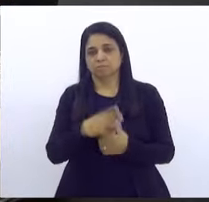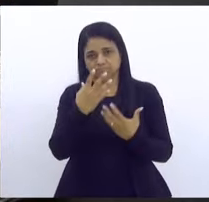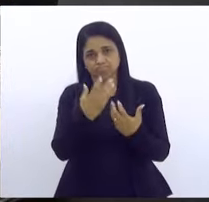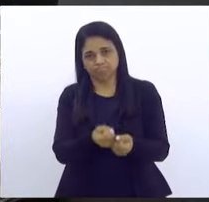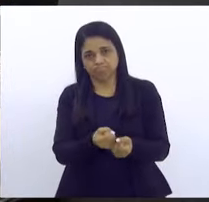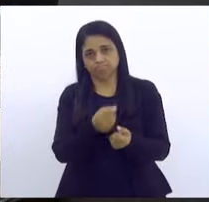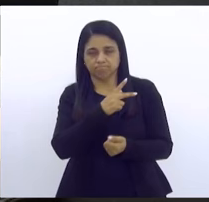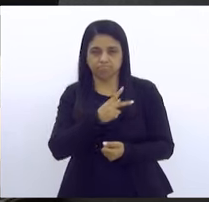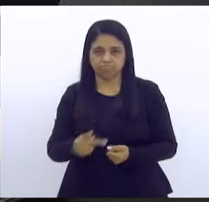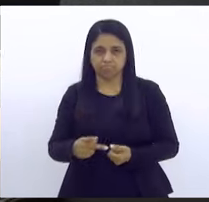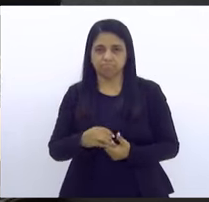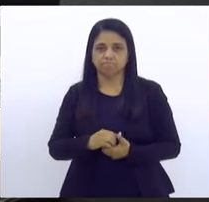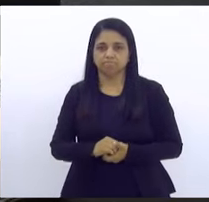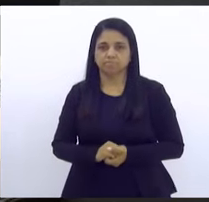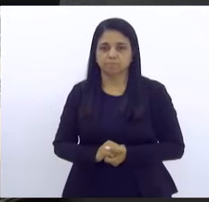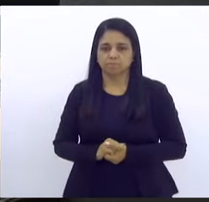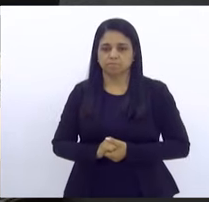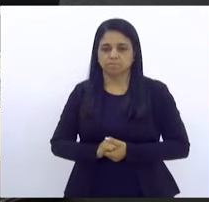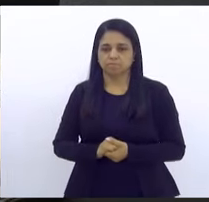Você tem um minuto. Vem que eu vou te falar com a